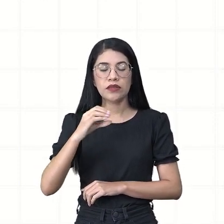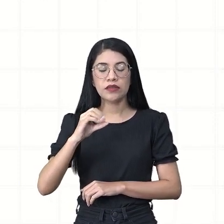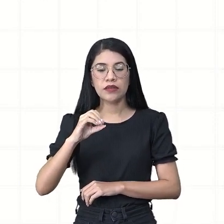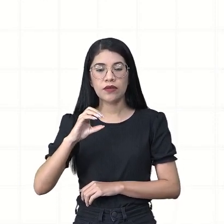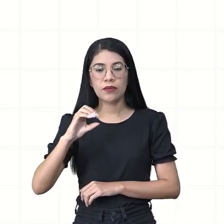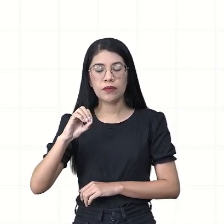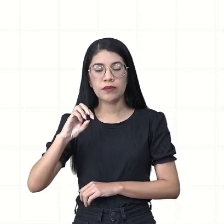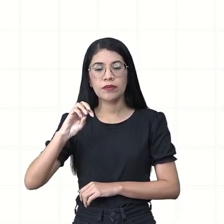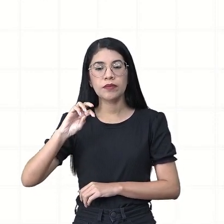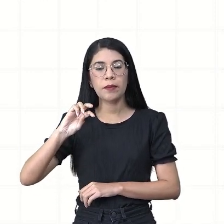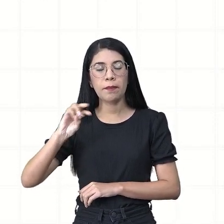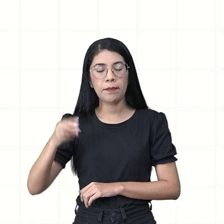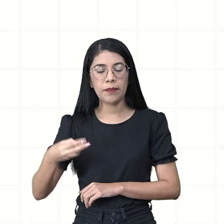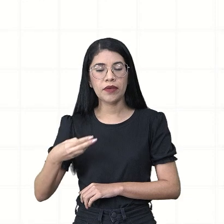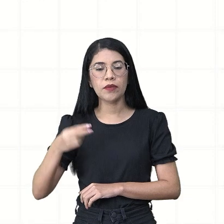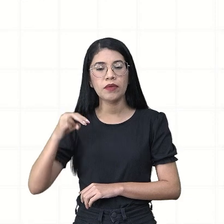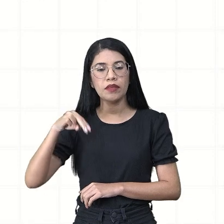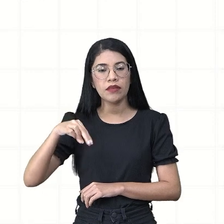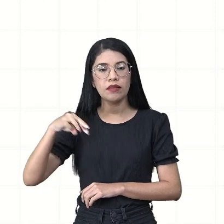914.400.000 nanômetros.